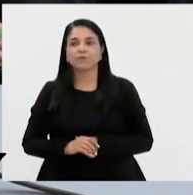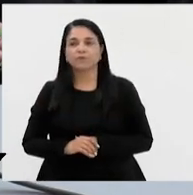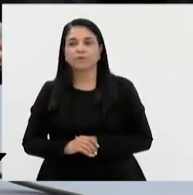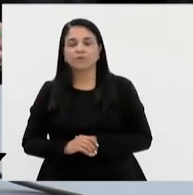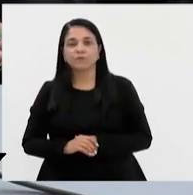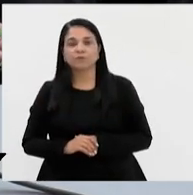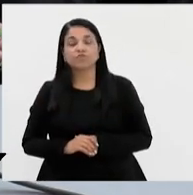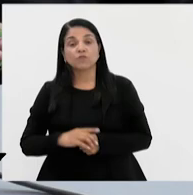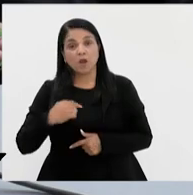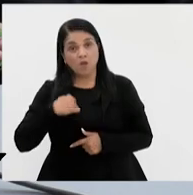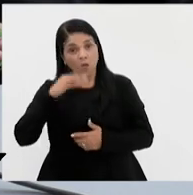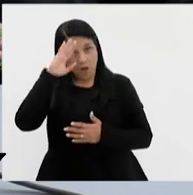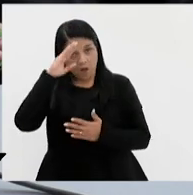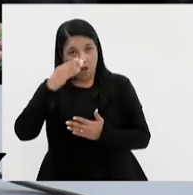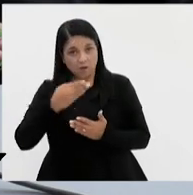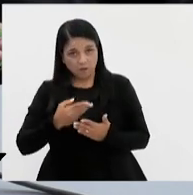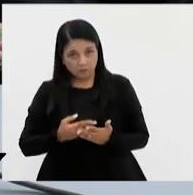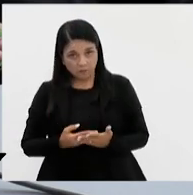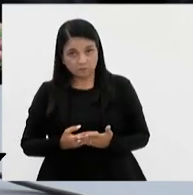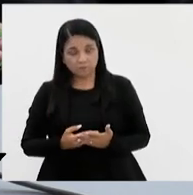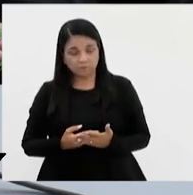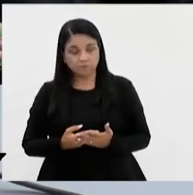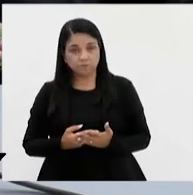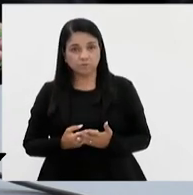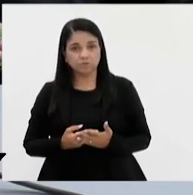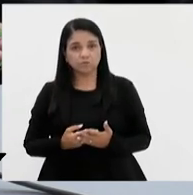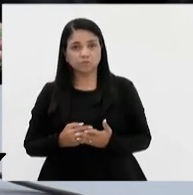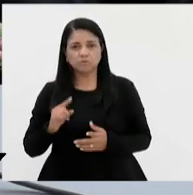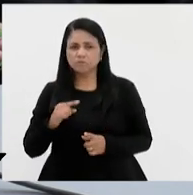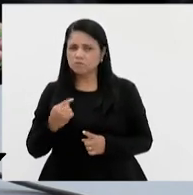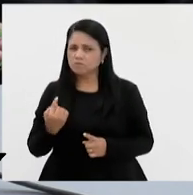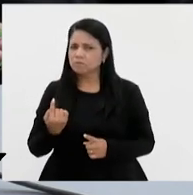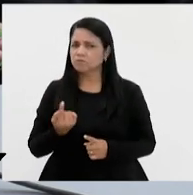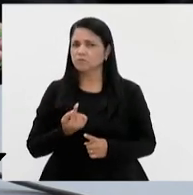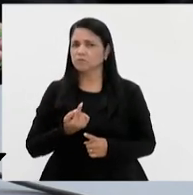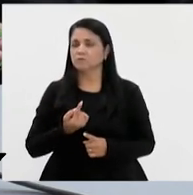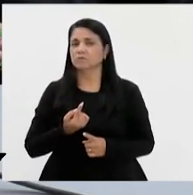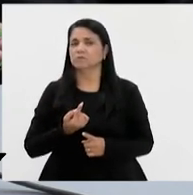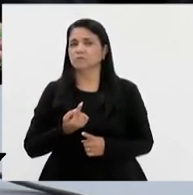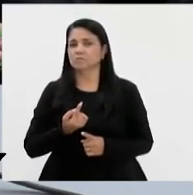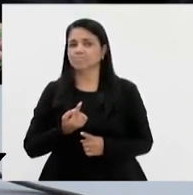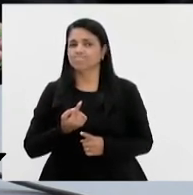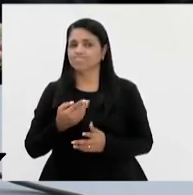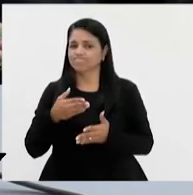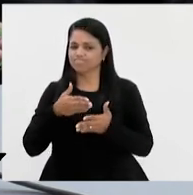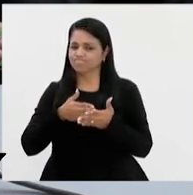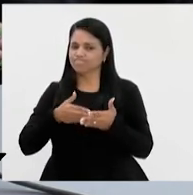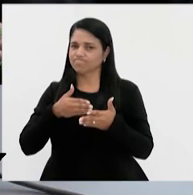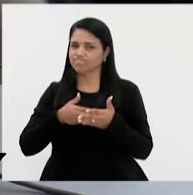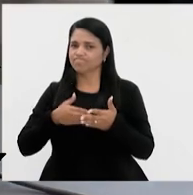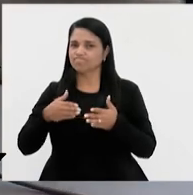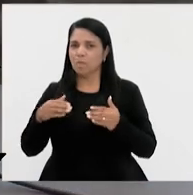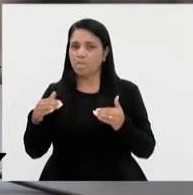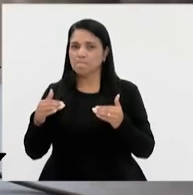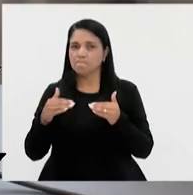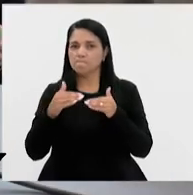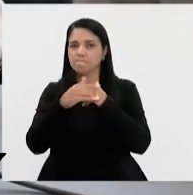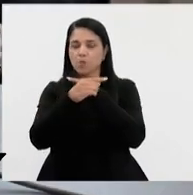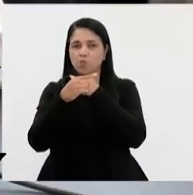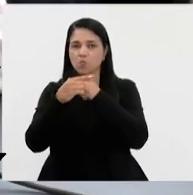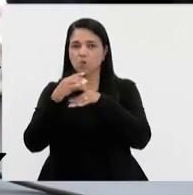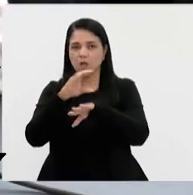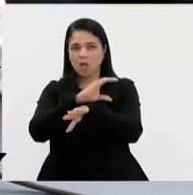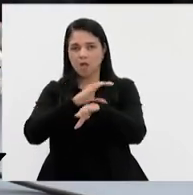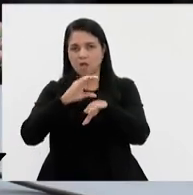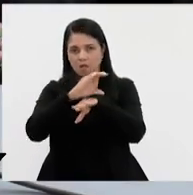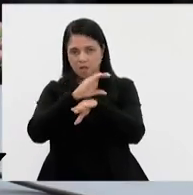eu creio, né, que aí a gente esteja esbarrando numa inconstitucionalidade. Deputada Célia, pelas razões